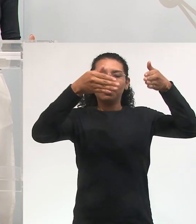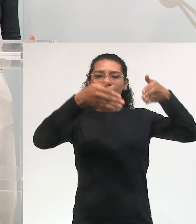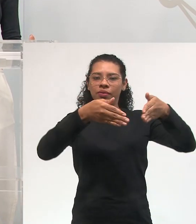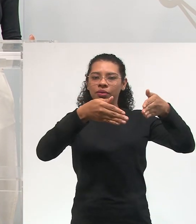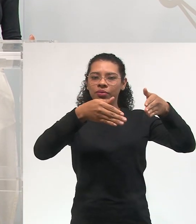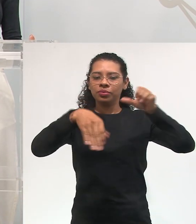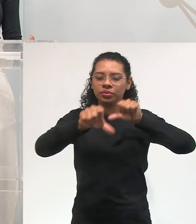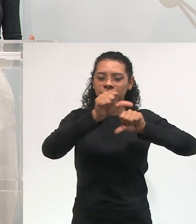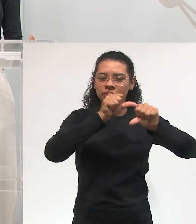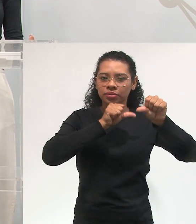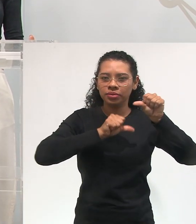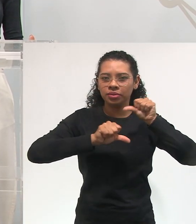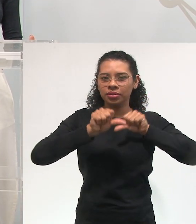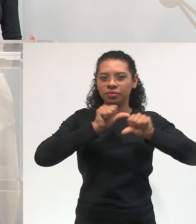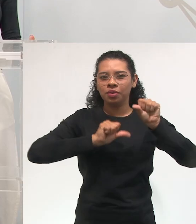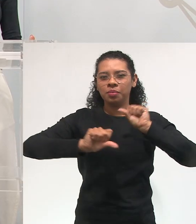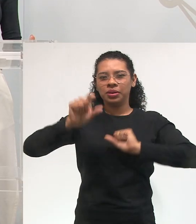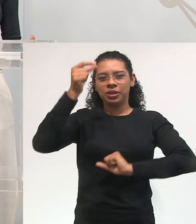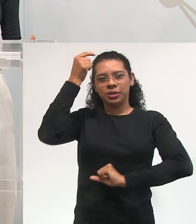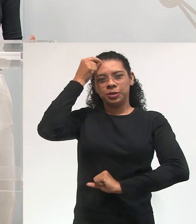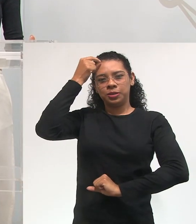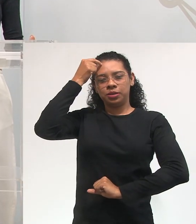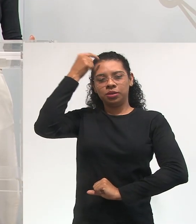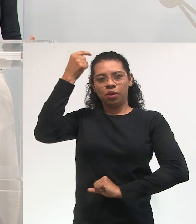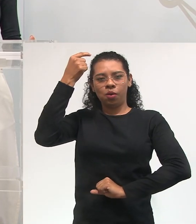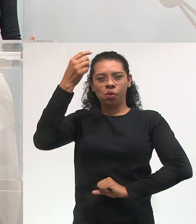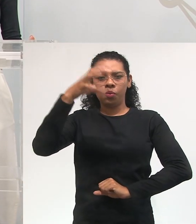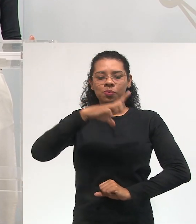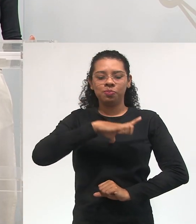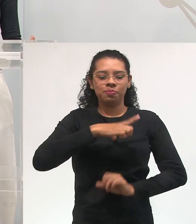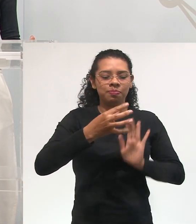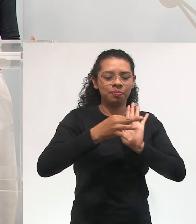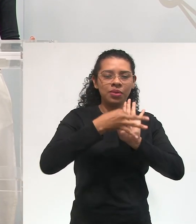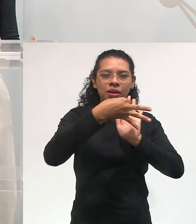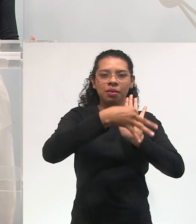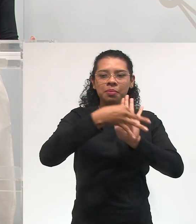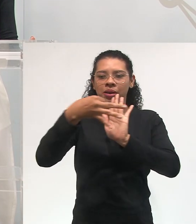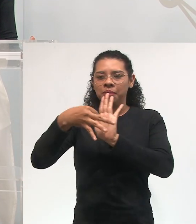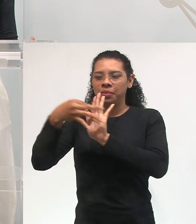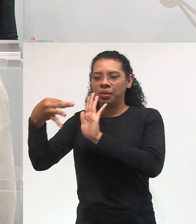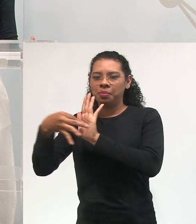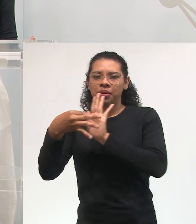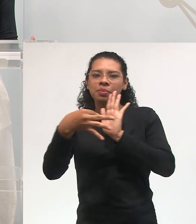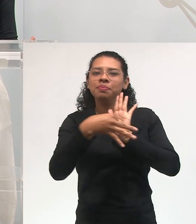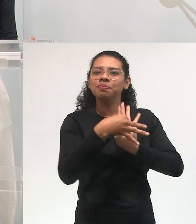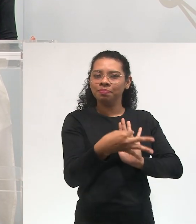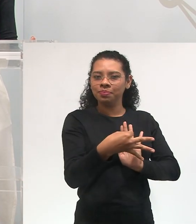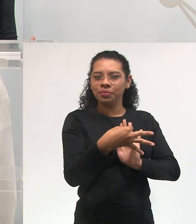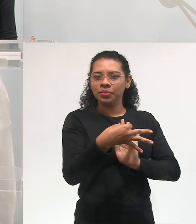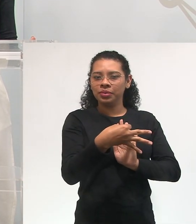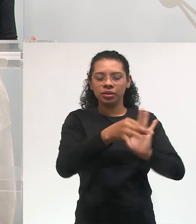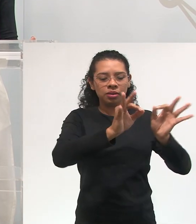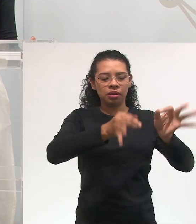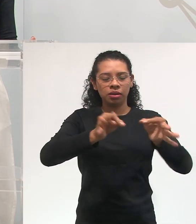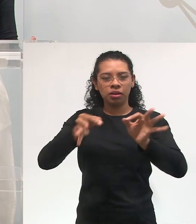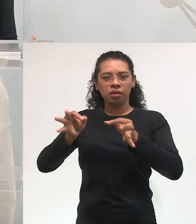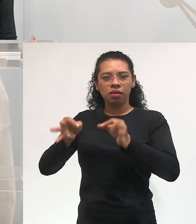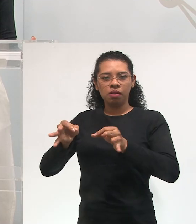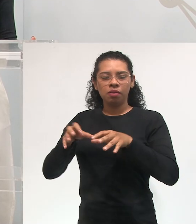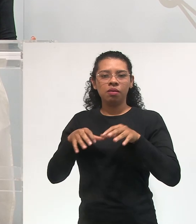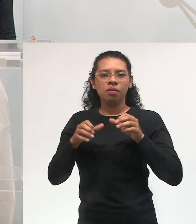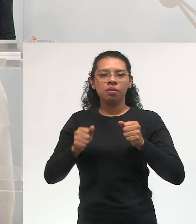de promover a consciência crítica, uma educação que fosse capaz de promover